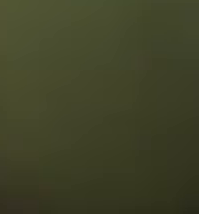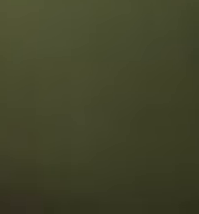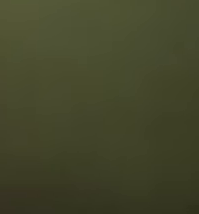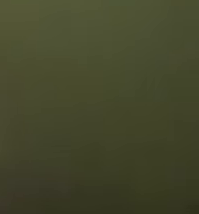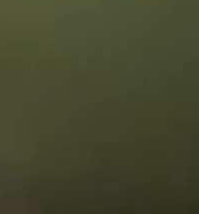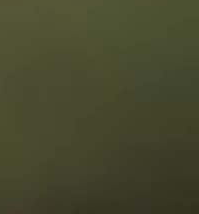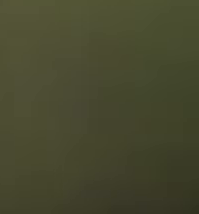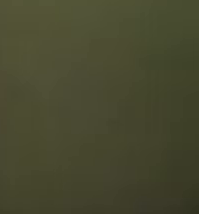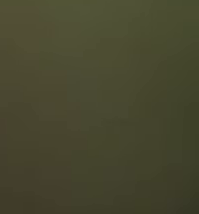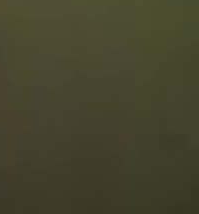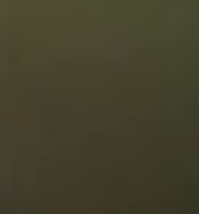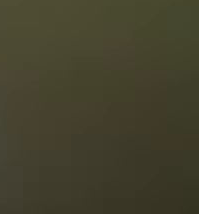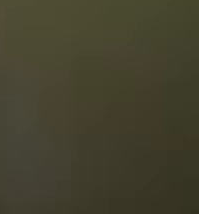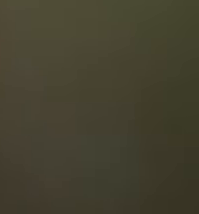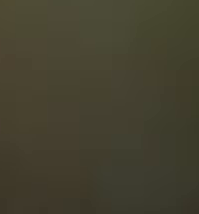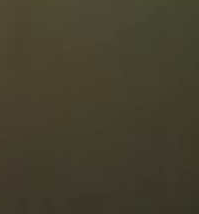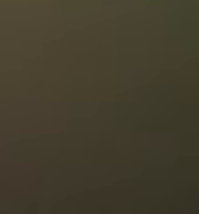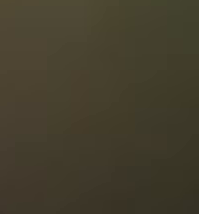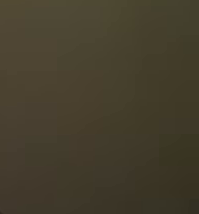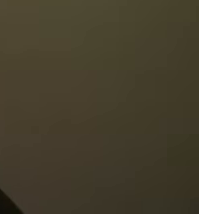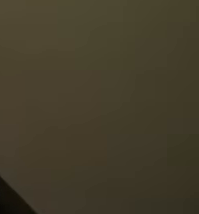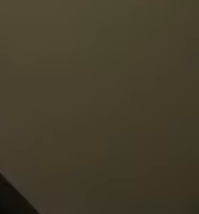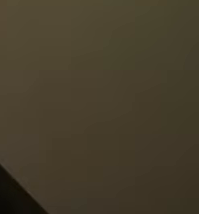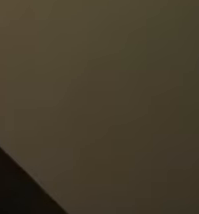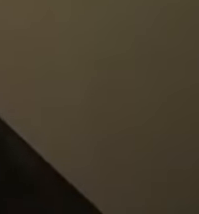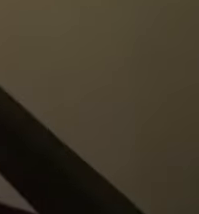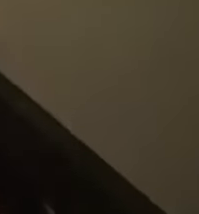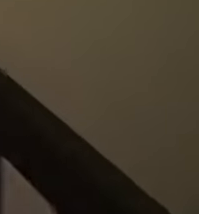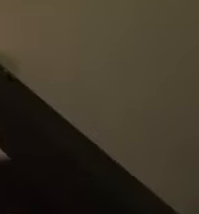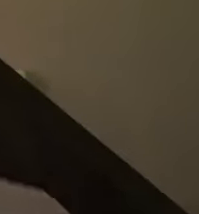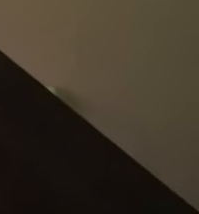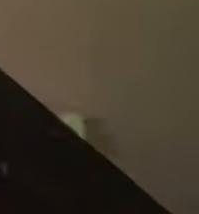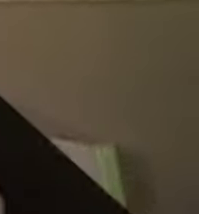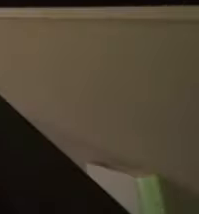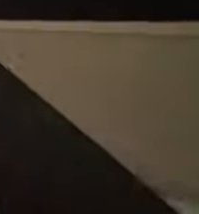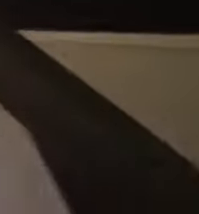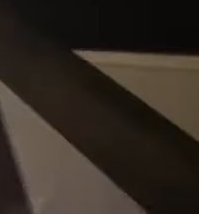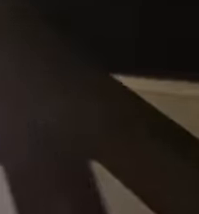hein? Ai, coisa boa.